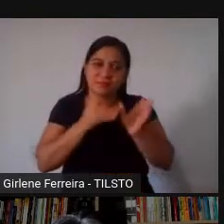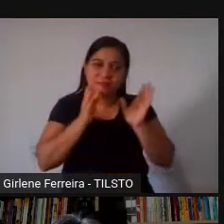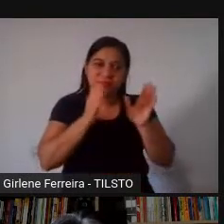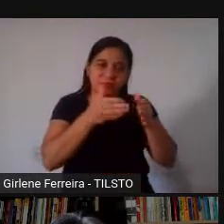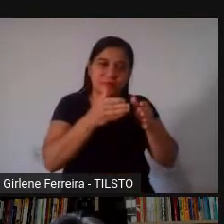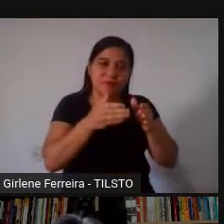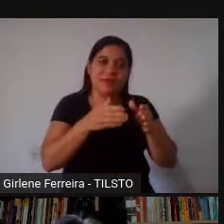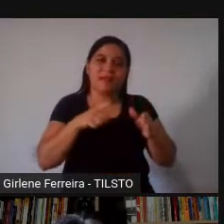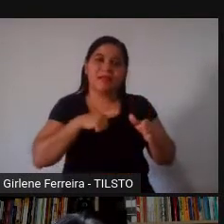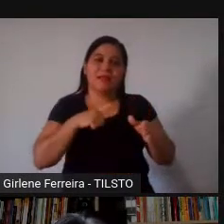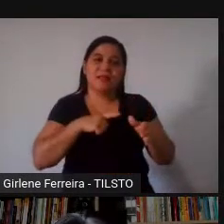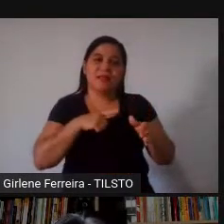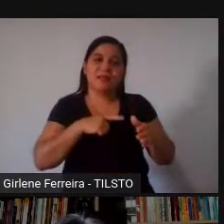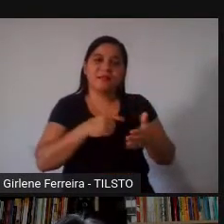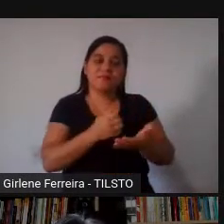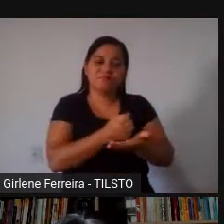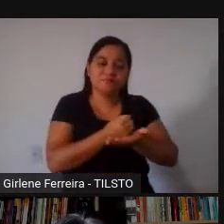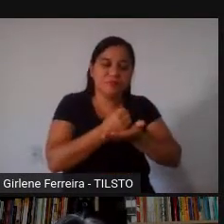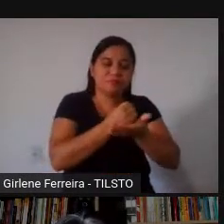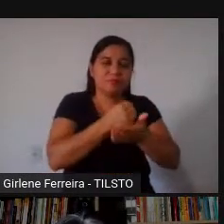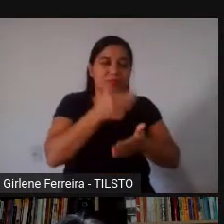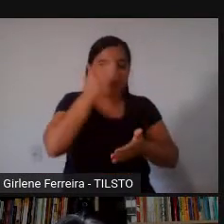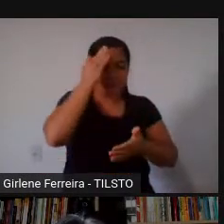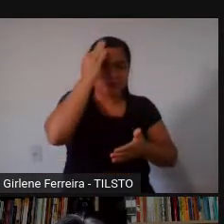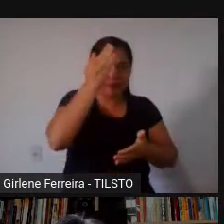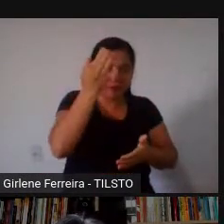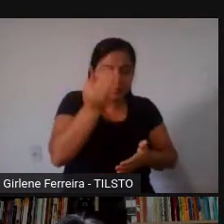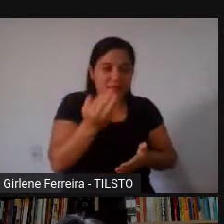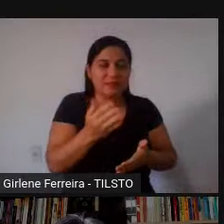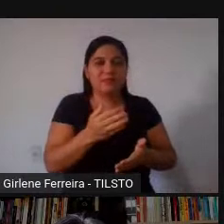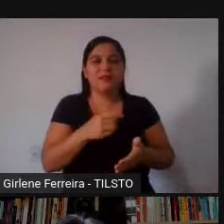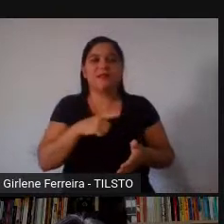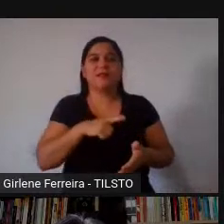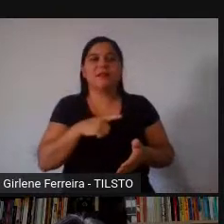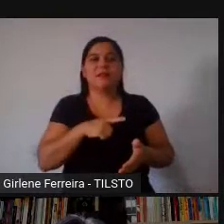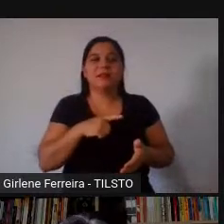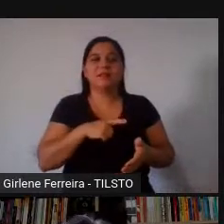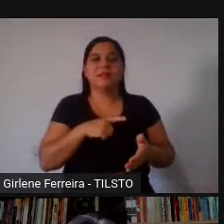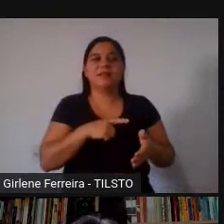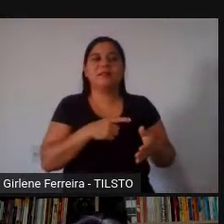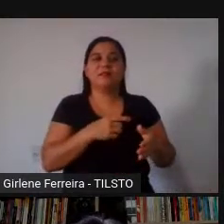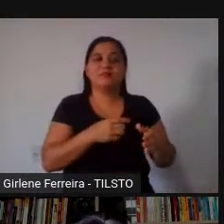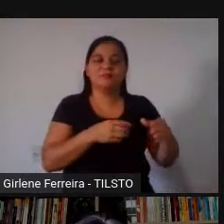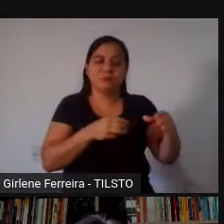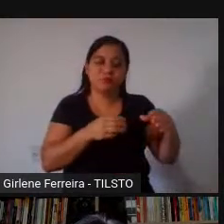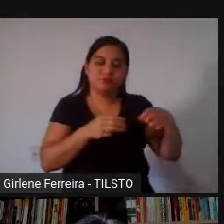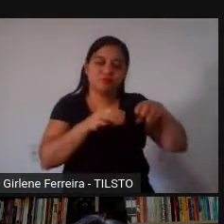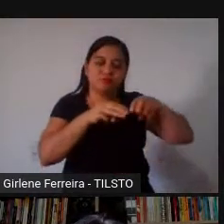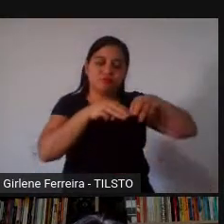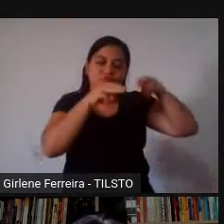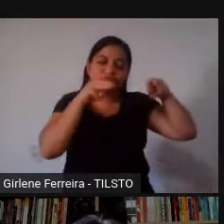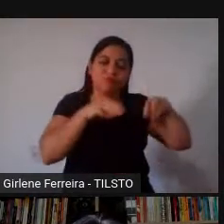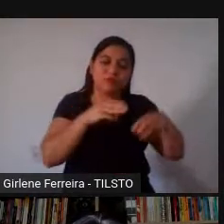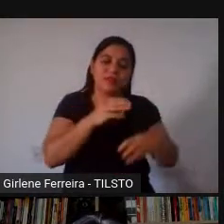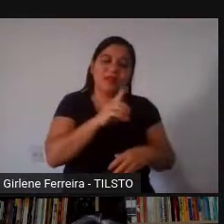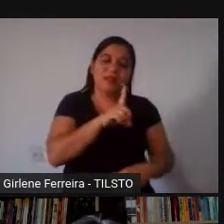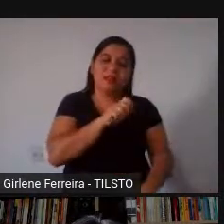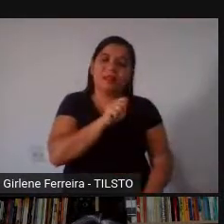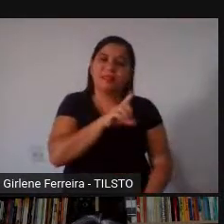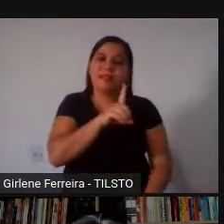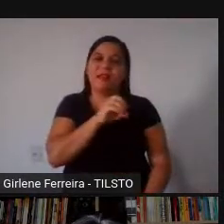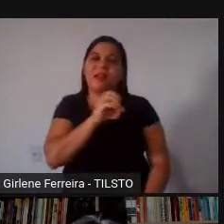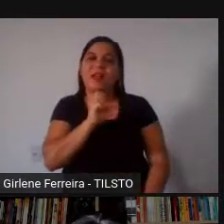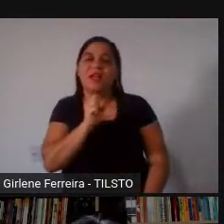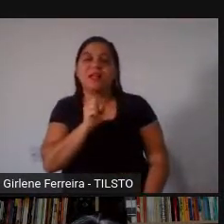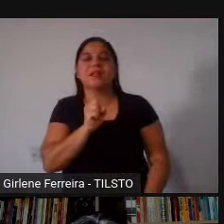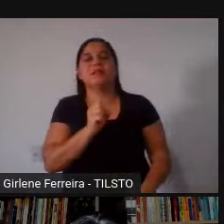tem muita base teórica nisso. A gente trabalha muito com tratamento de dados, com modelos e tudo mais, que exige uma base